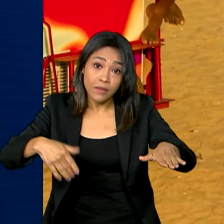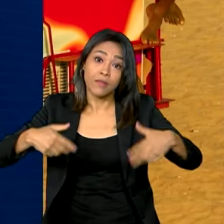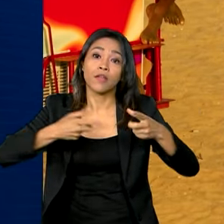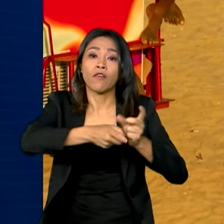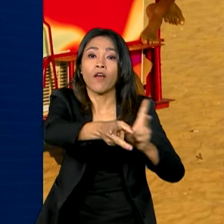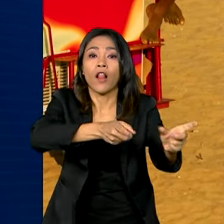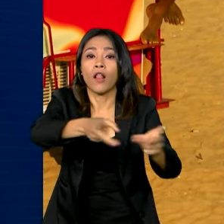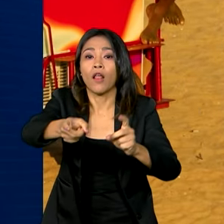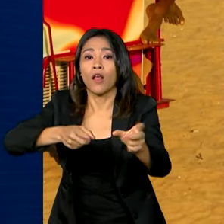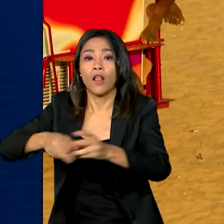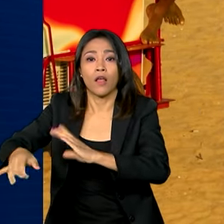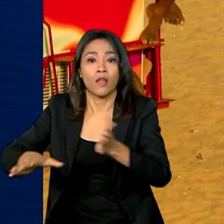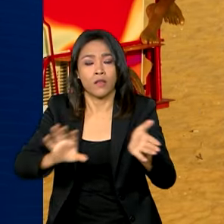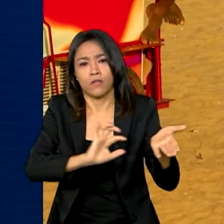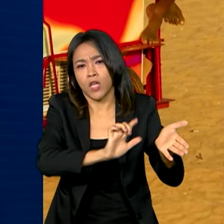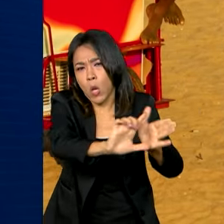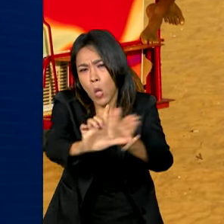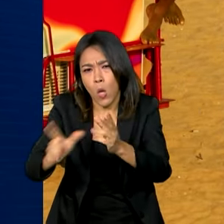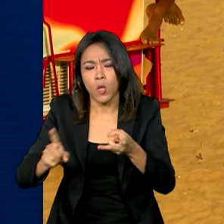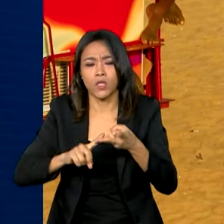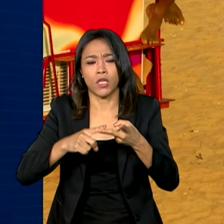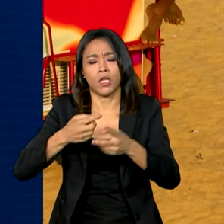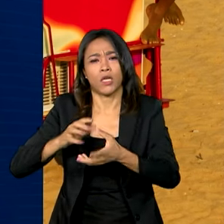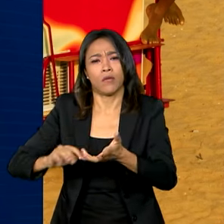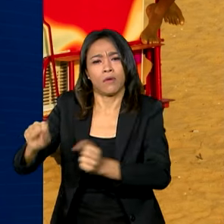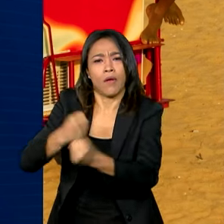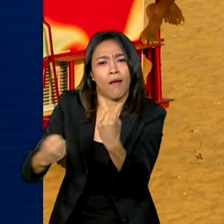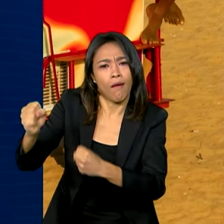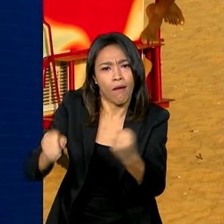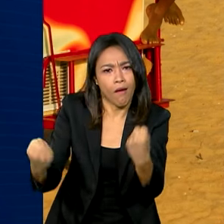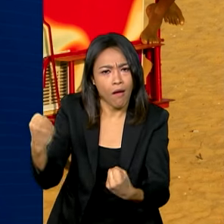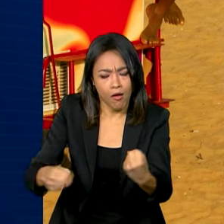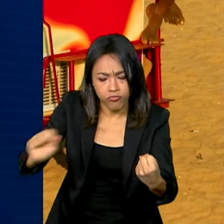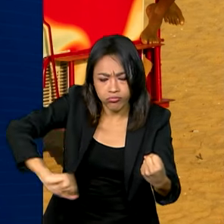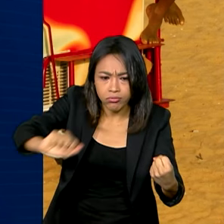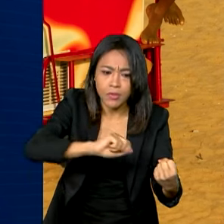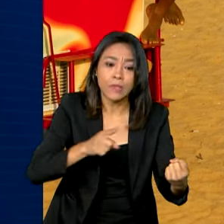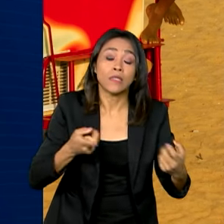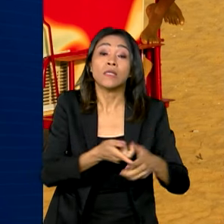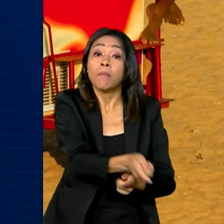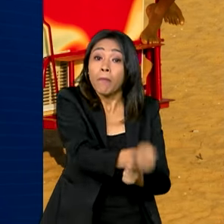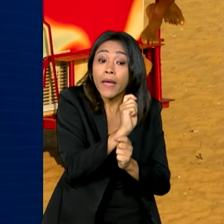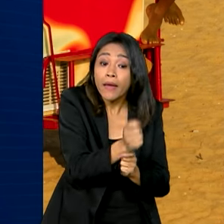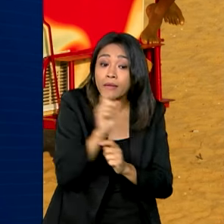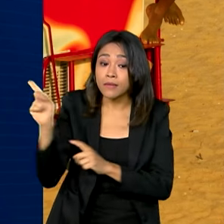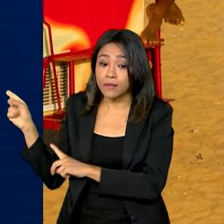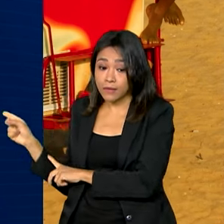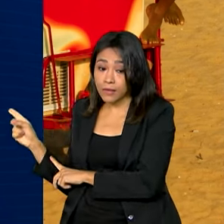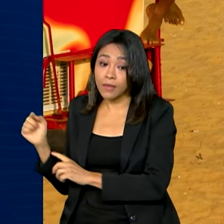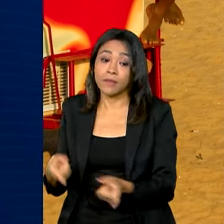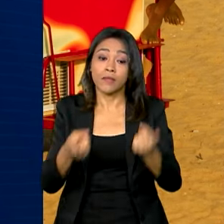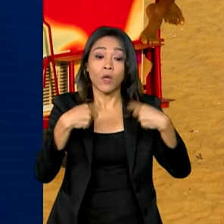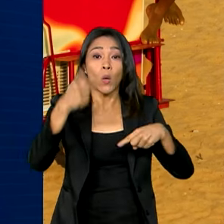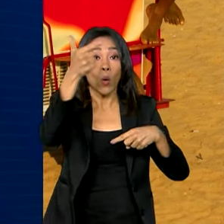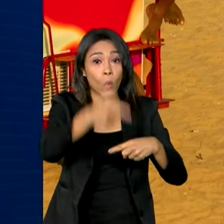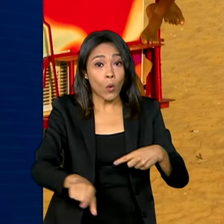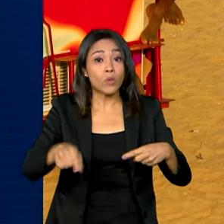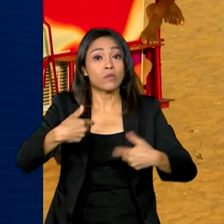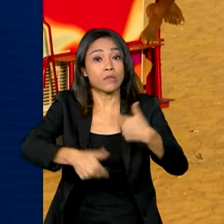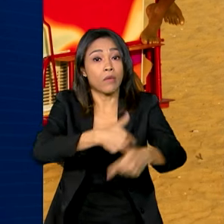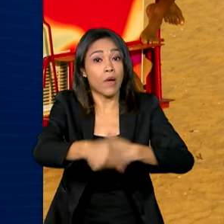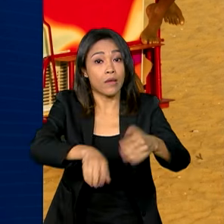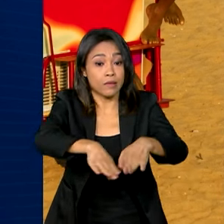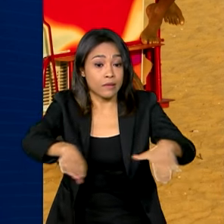ou com a reparação de veículos, em atividades como agricultura, pesca e pecuária. Outros serviços comuns